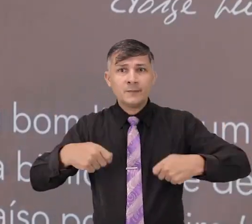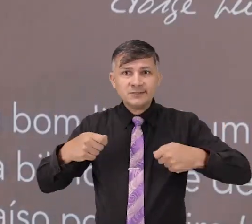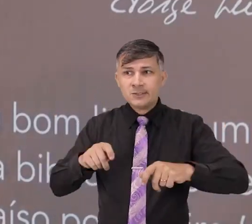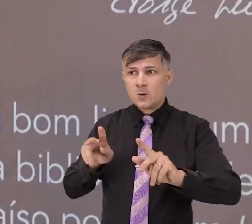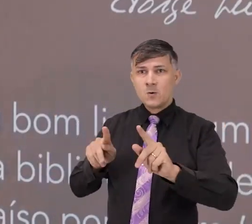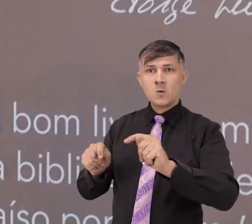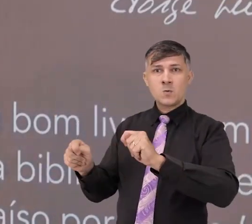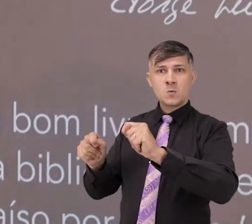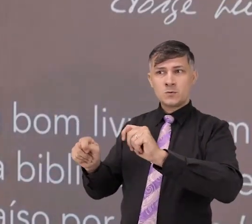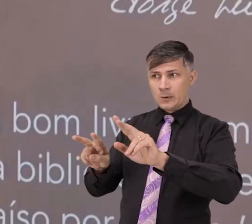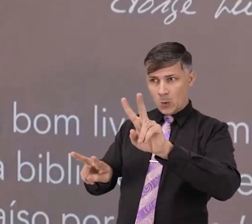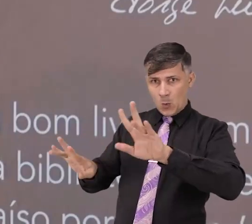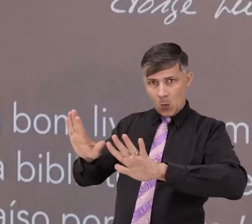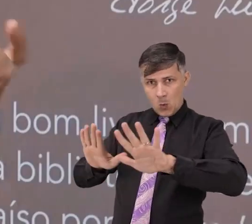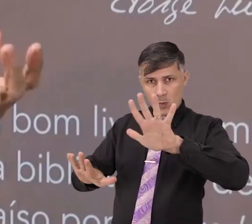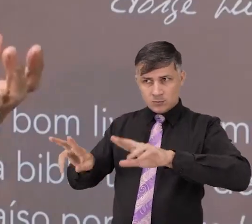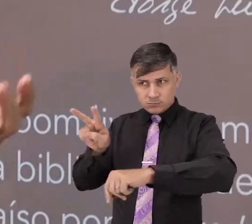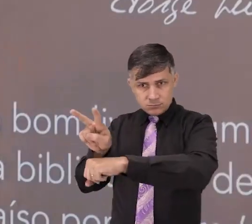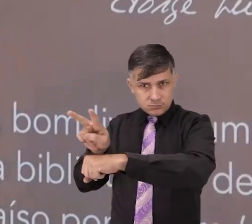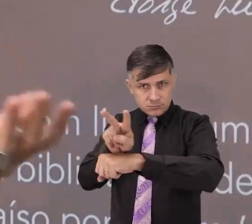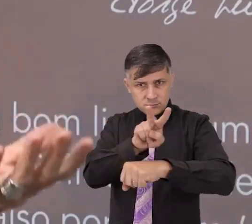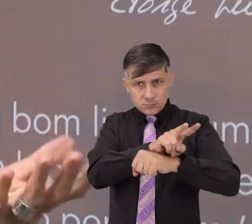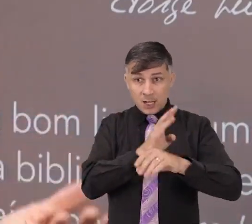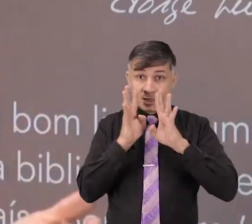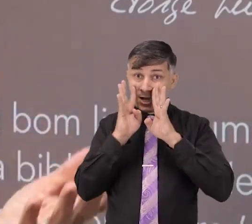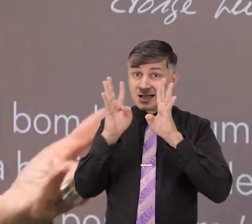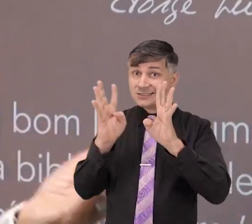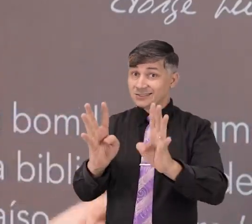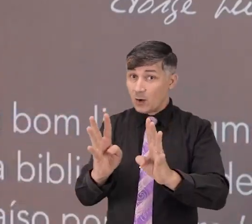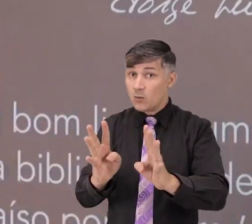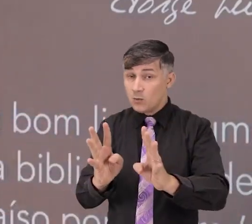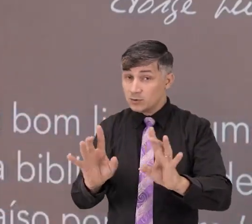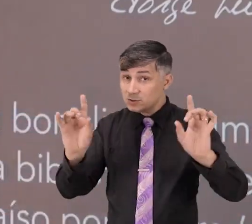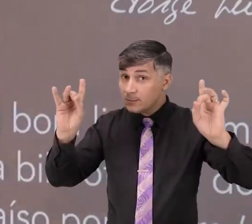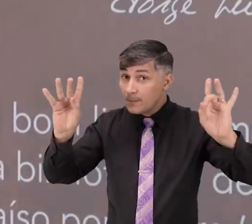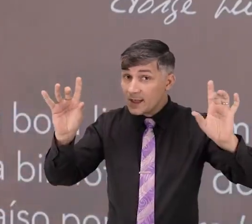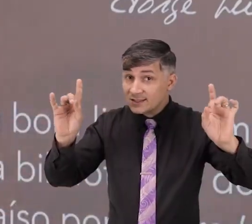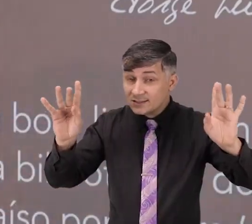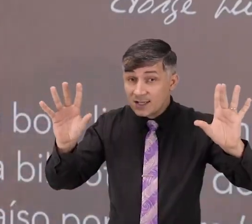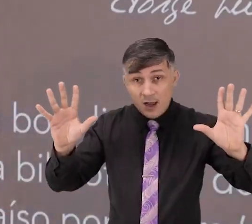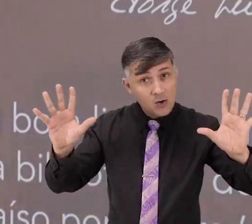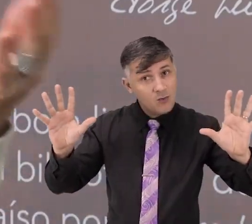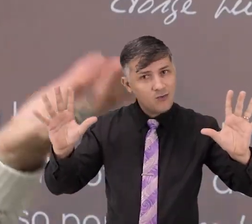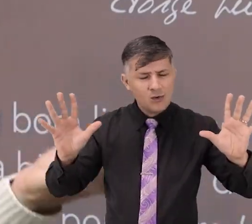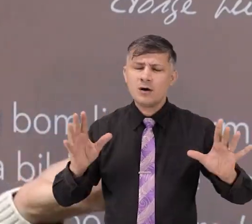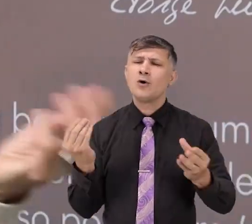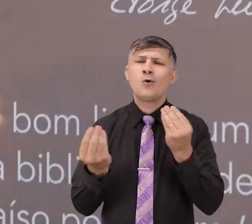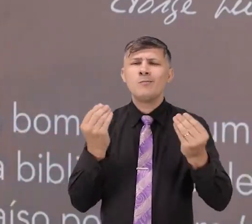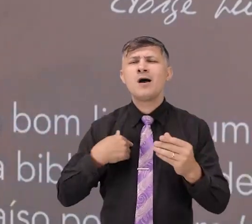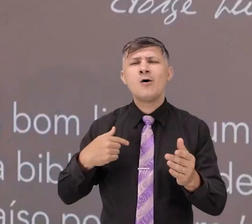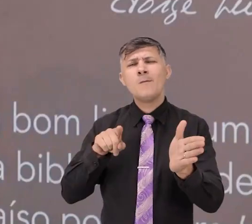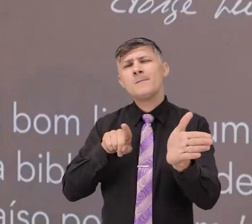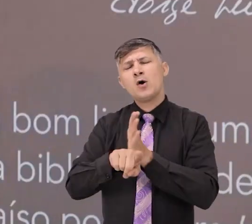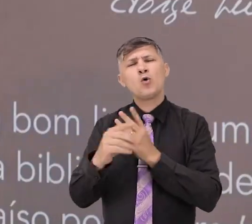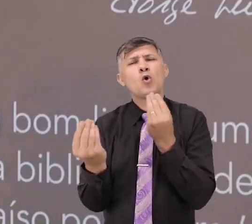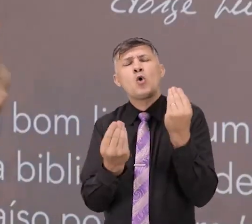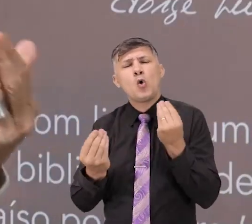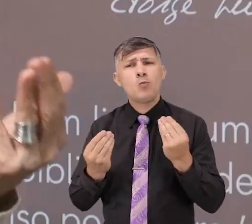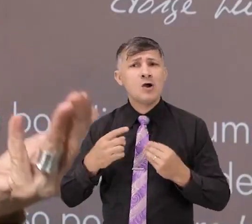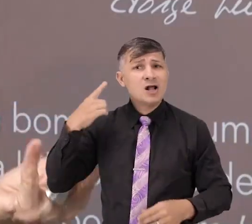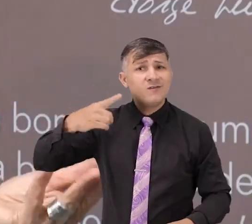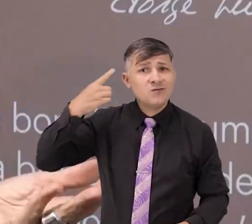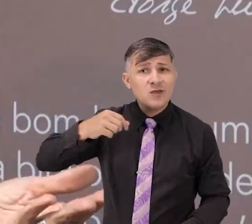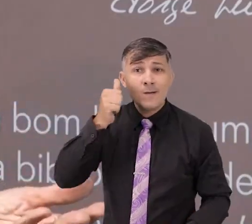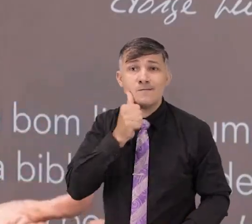da especialização. Como é que, quando eu te pergunto como é que está a advocacia feminina hoje, eu penso no assédio, eu penso